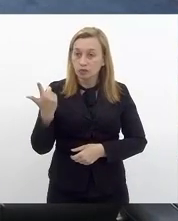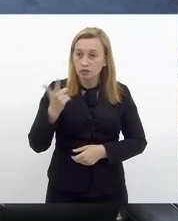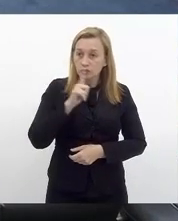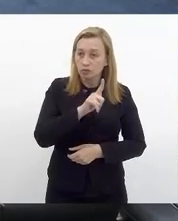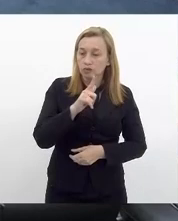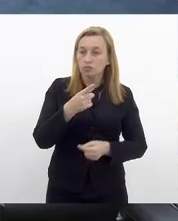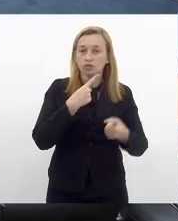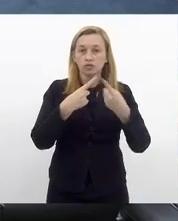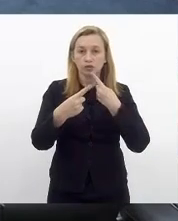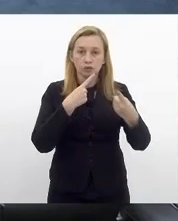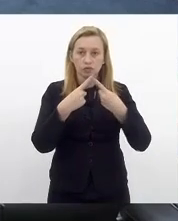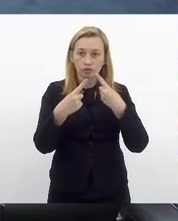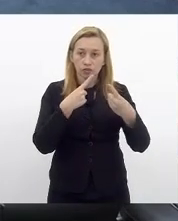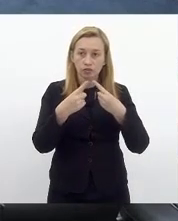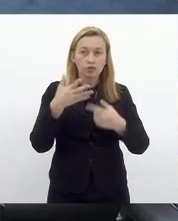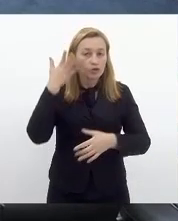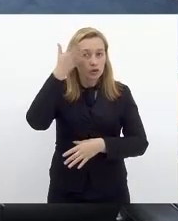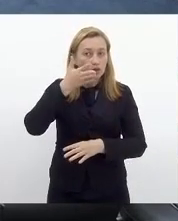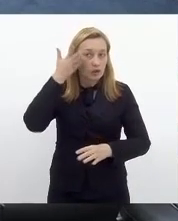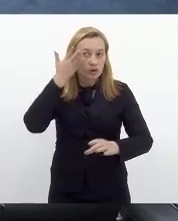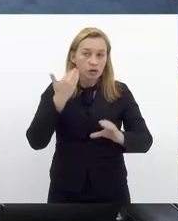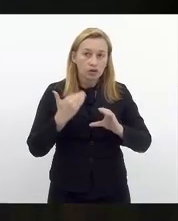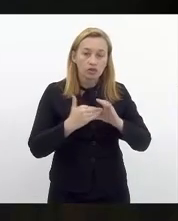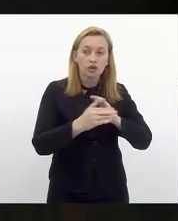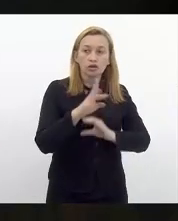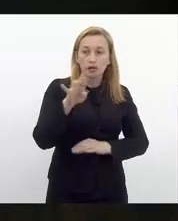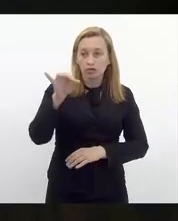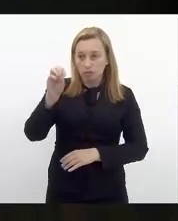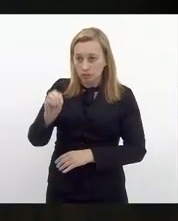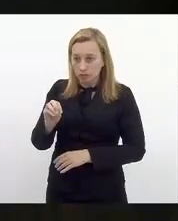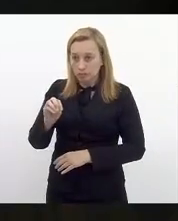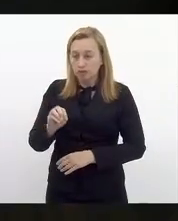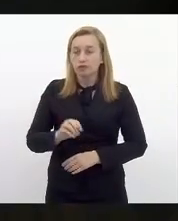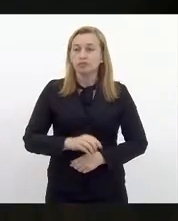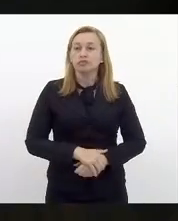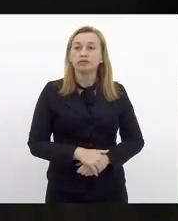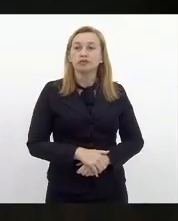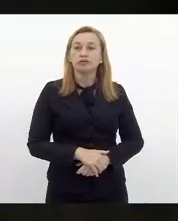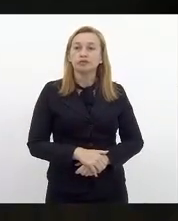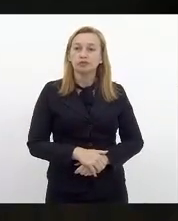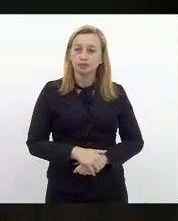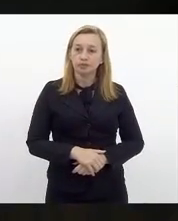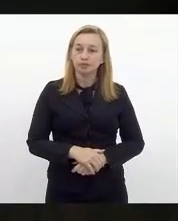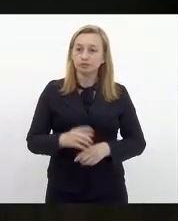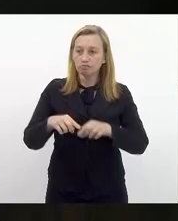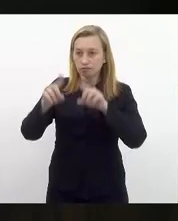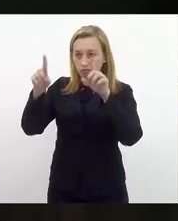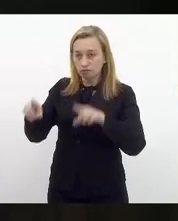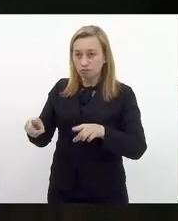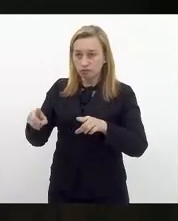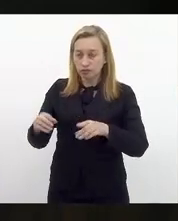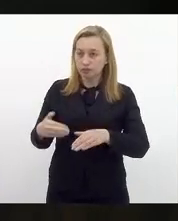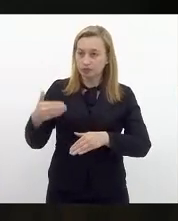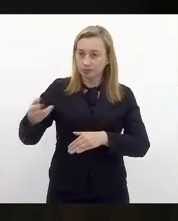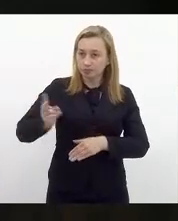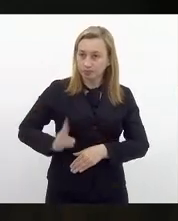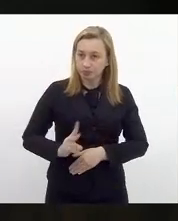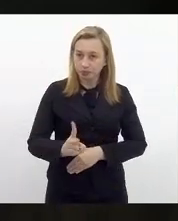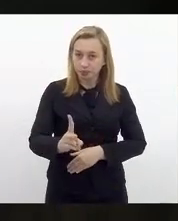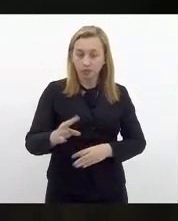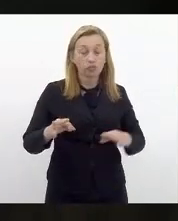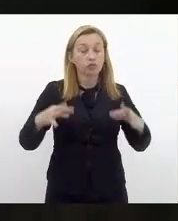conquista dos debate a mensagem vem extinguindo os clientes nós extinguimos os clientes para os servidores daqui para a frente mantendo